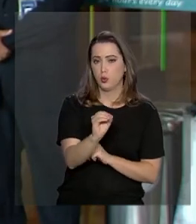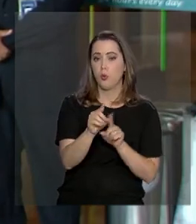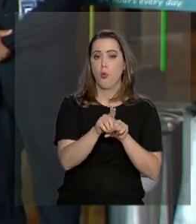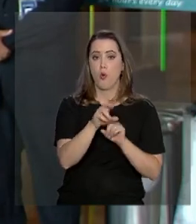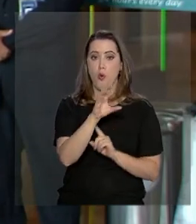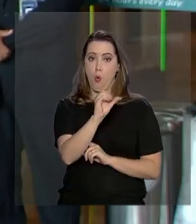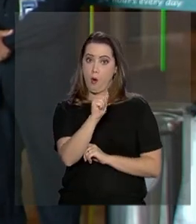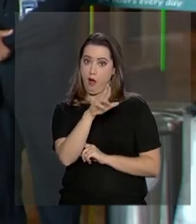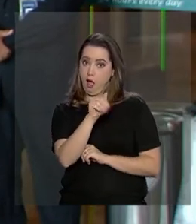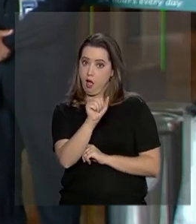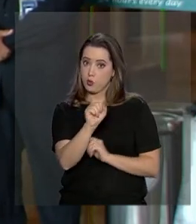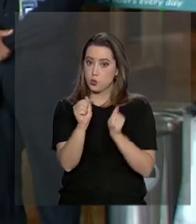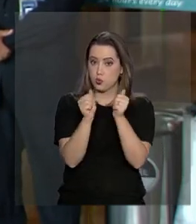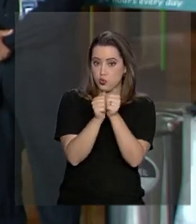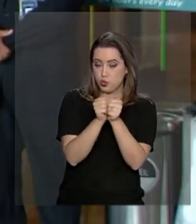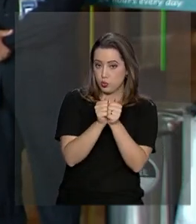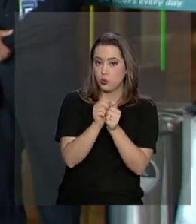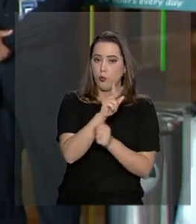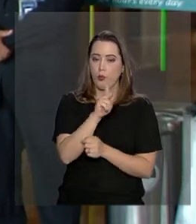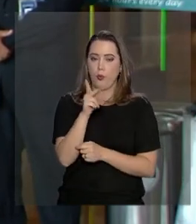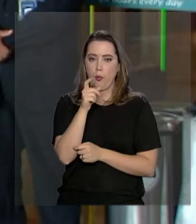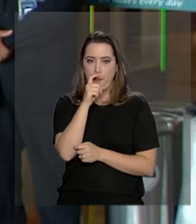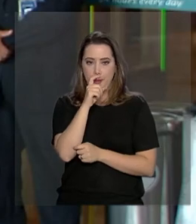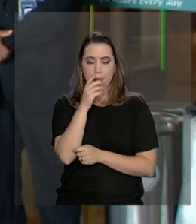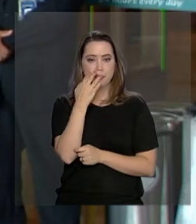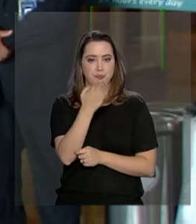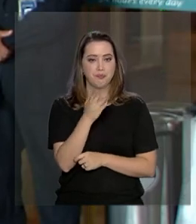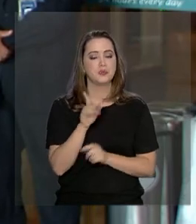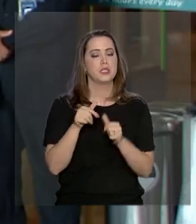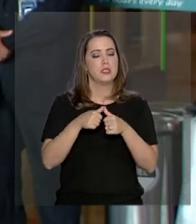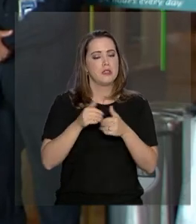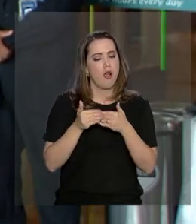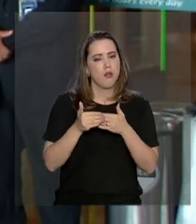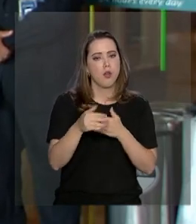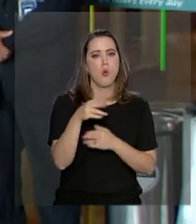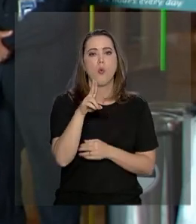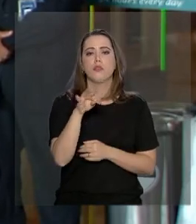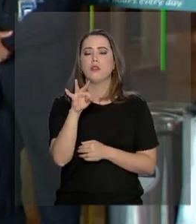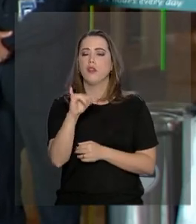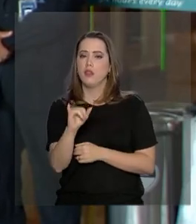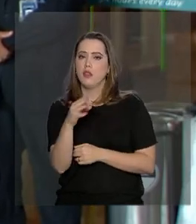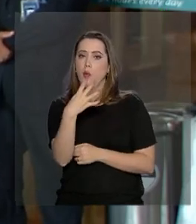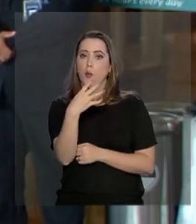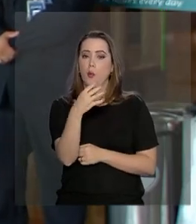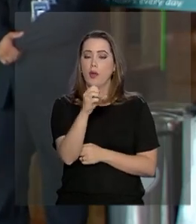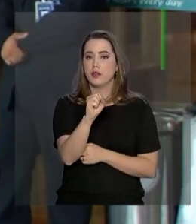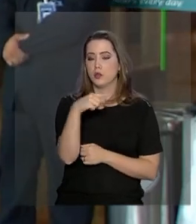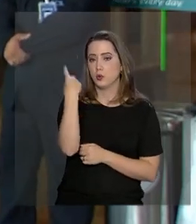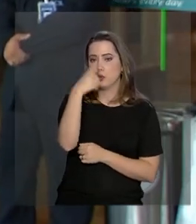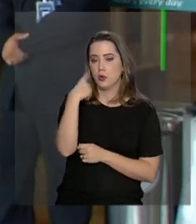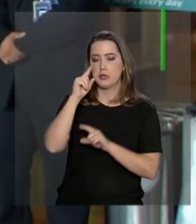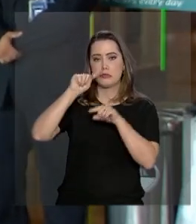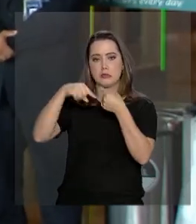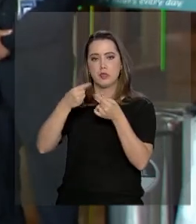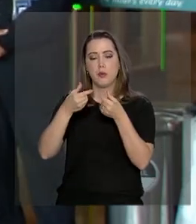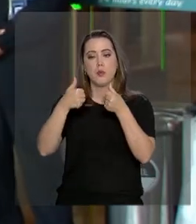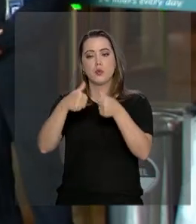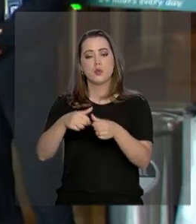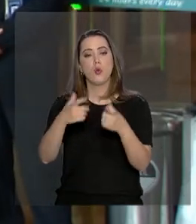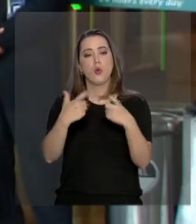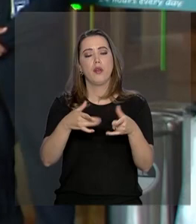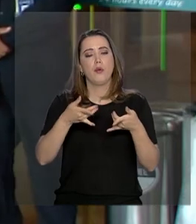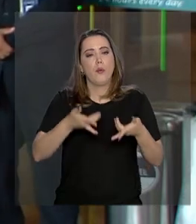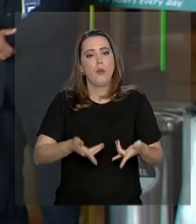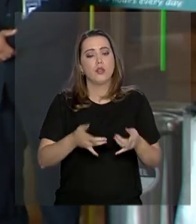cirúrgico. Jair Bolsonaro deve permanecer na UTI por 48 horas e depois será encaminhado